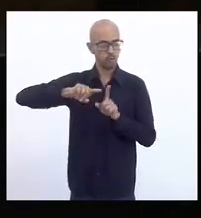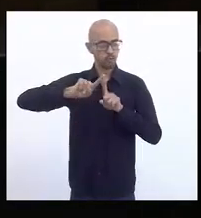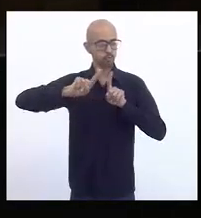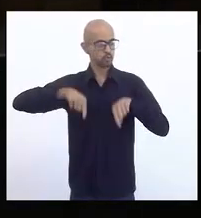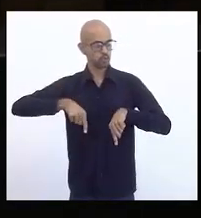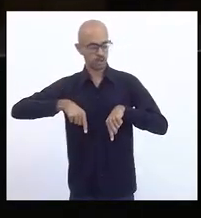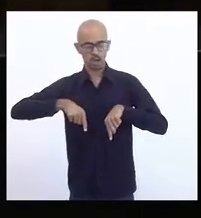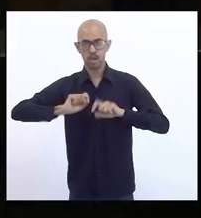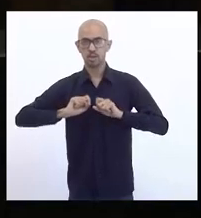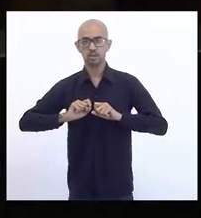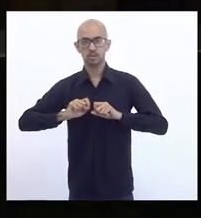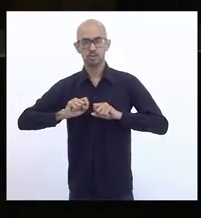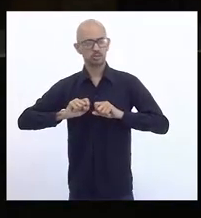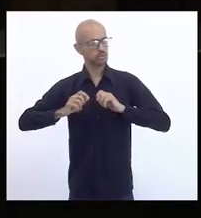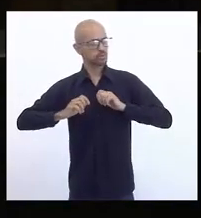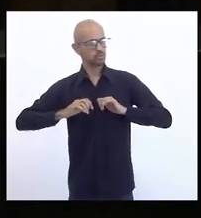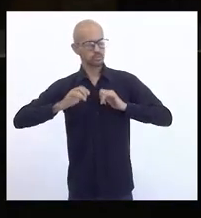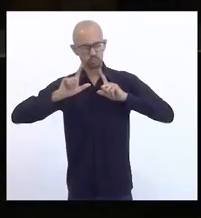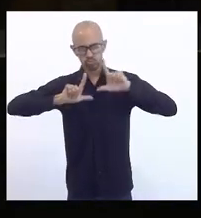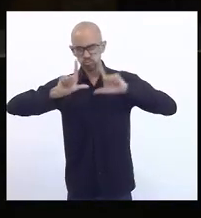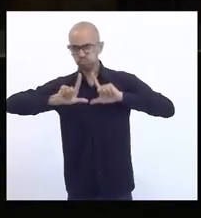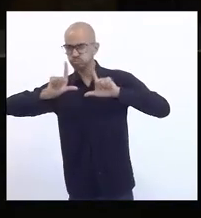funcionários, imprensa,